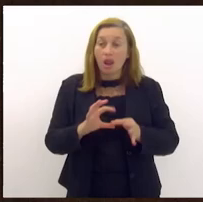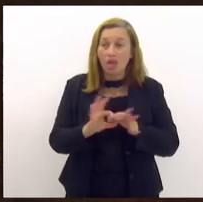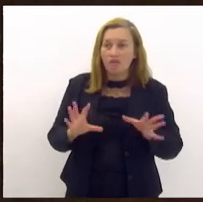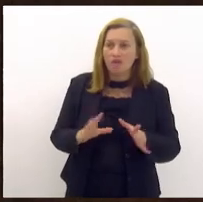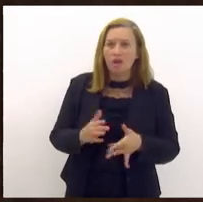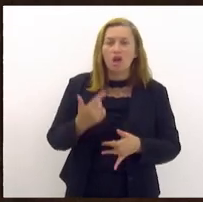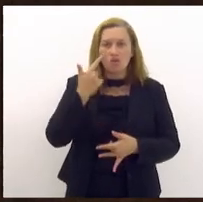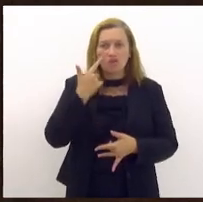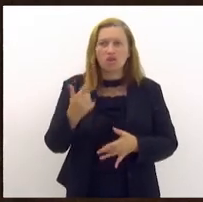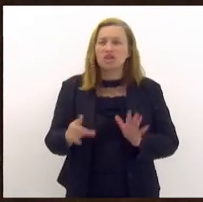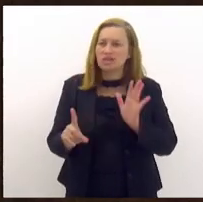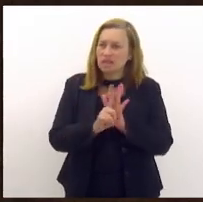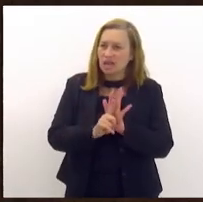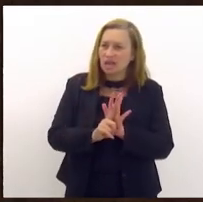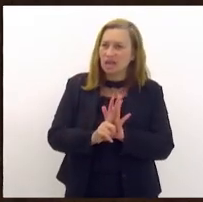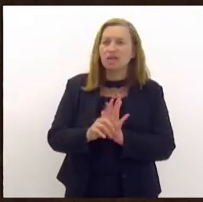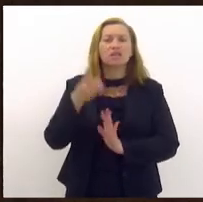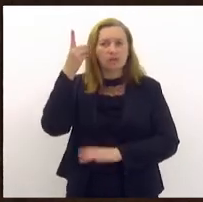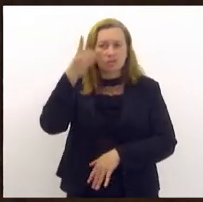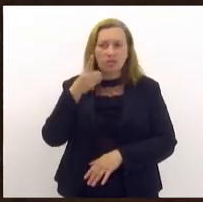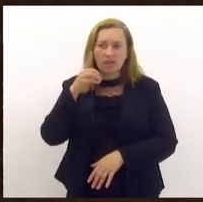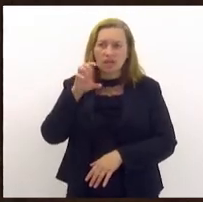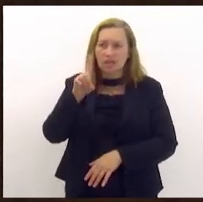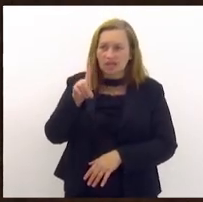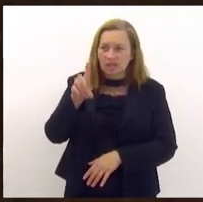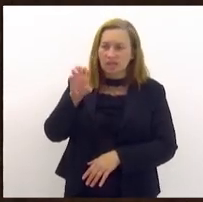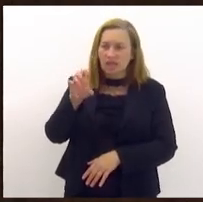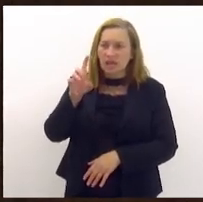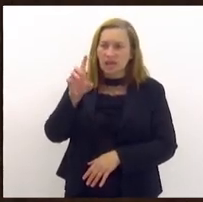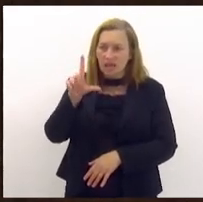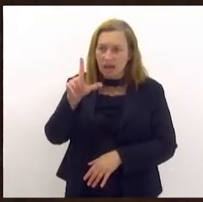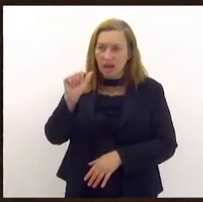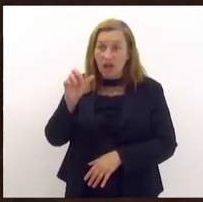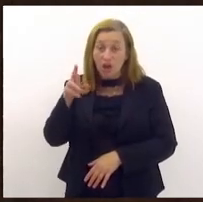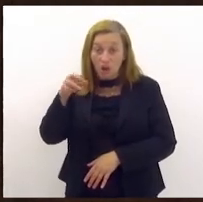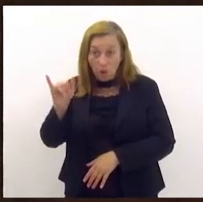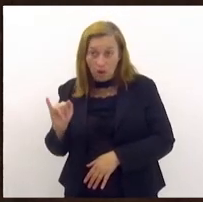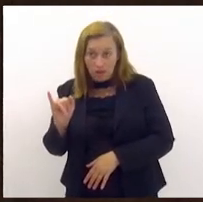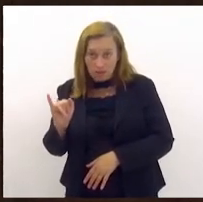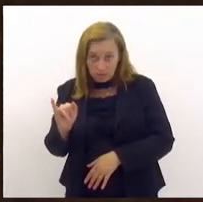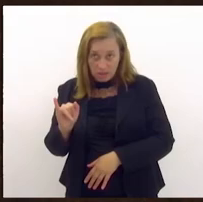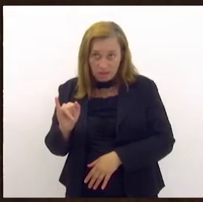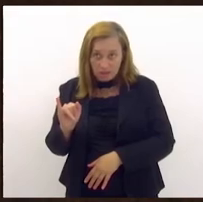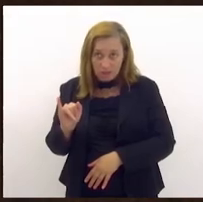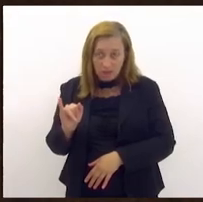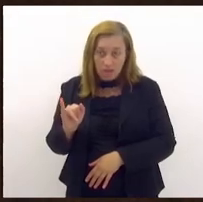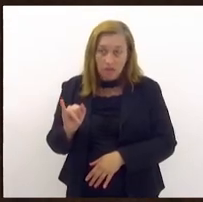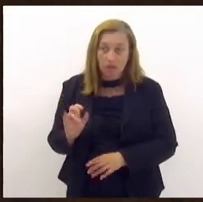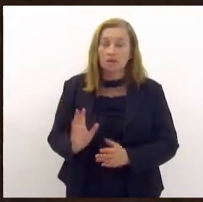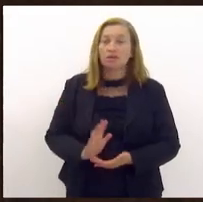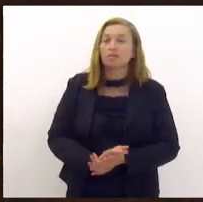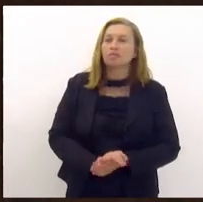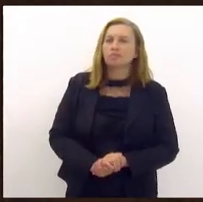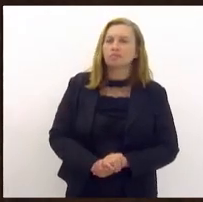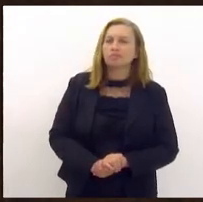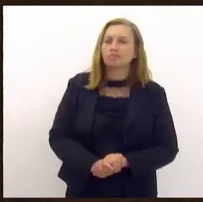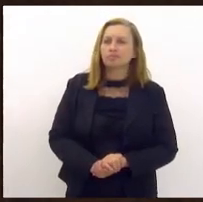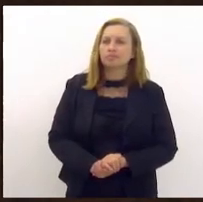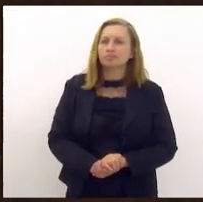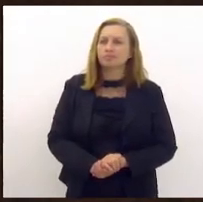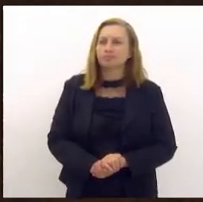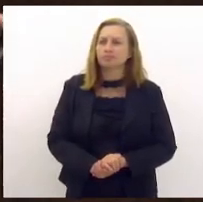amplia o direito do laudo médico por tempo indeterminado para os casos que...